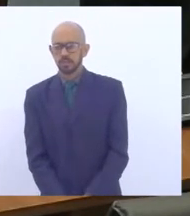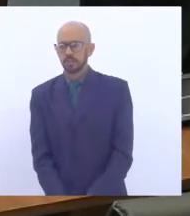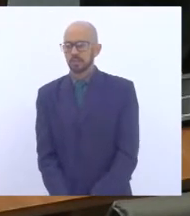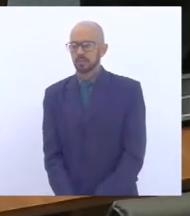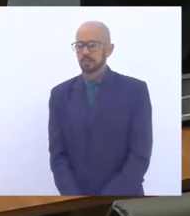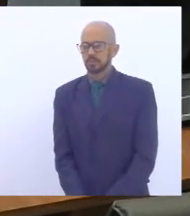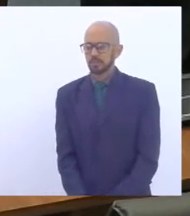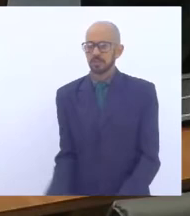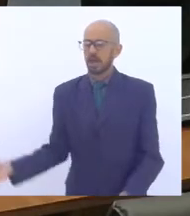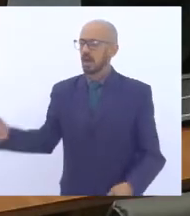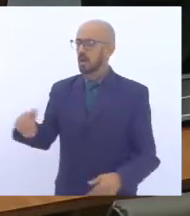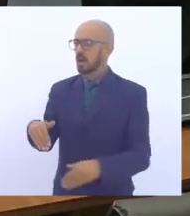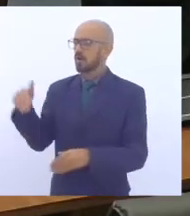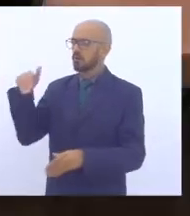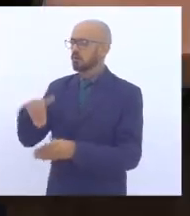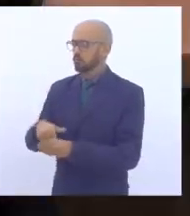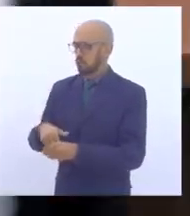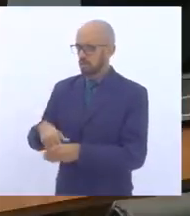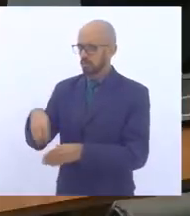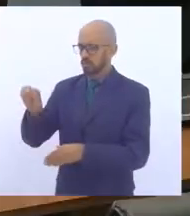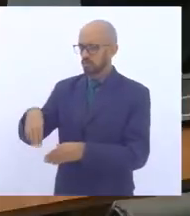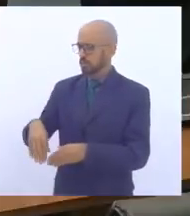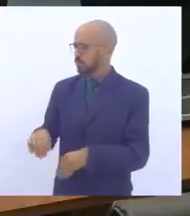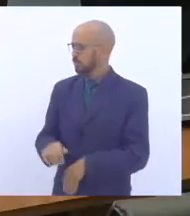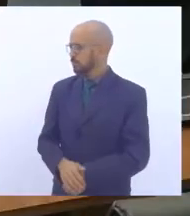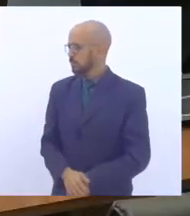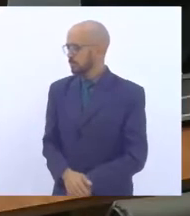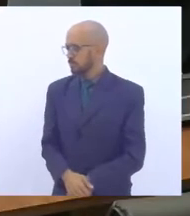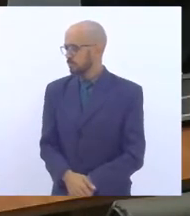a aparecer no mérito favorável